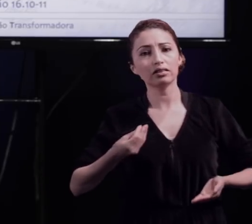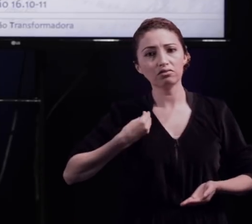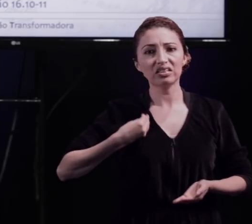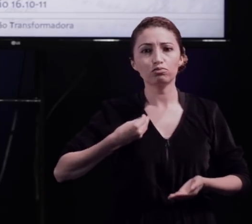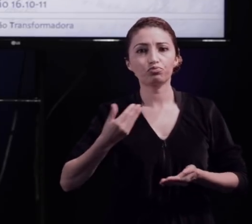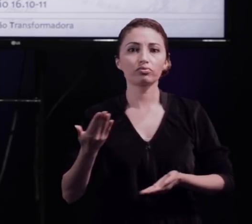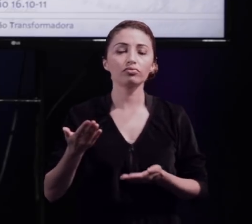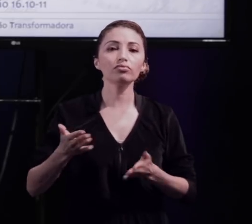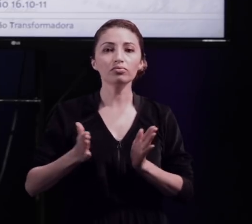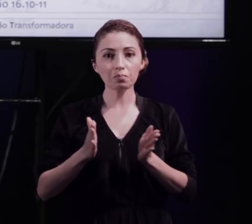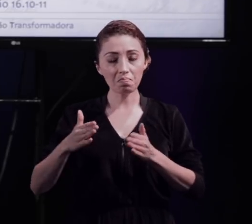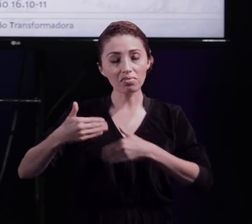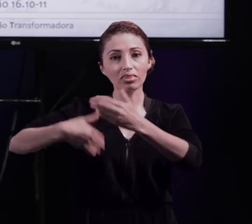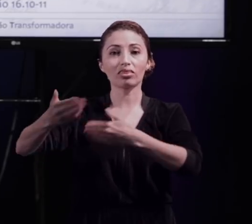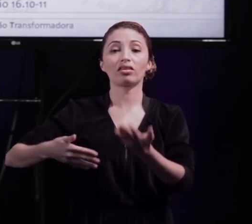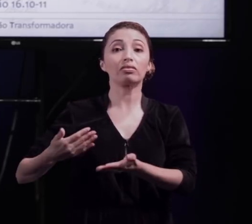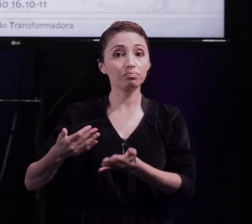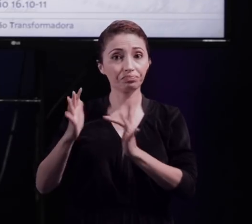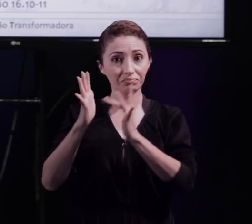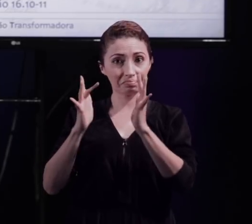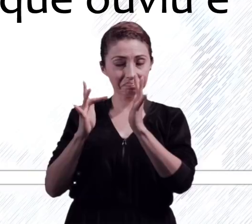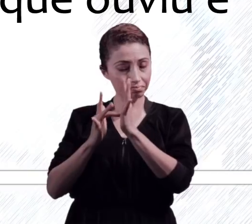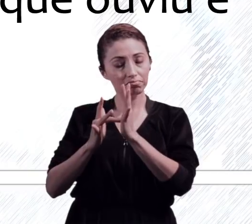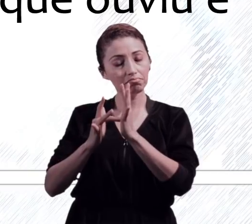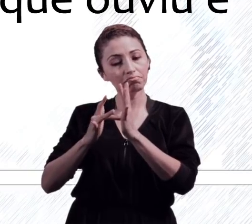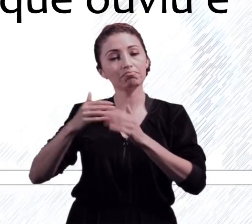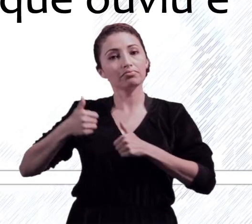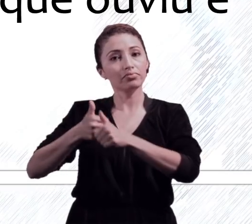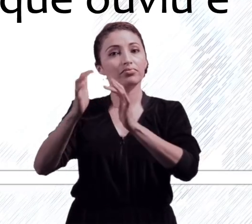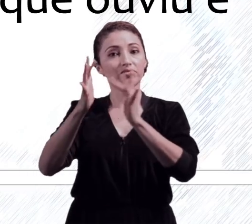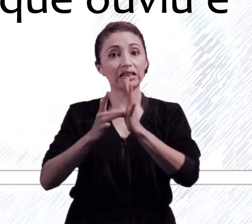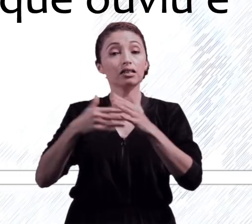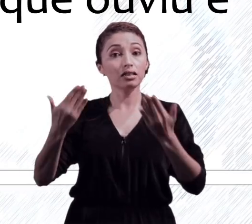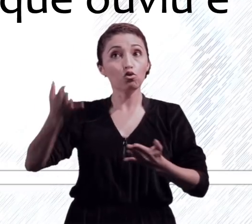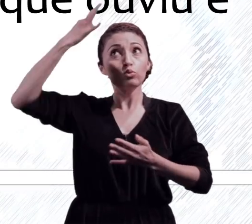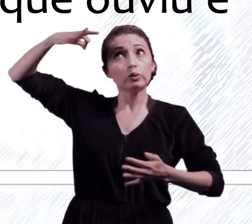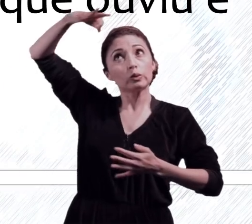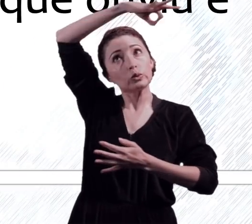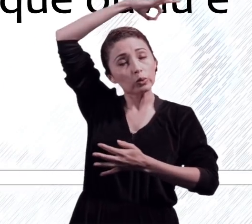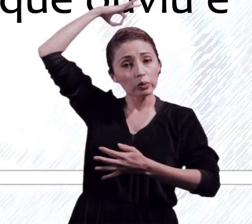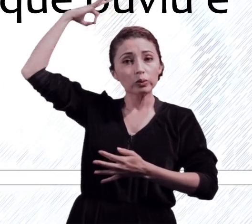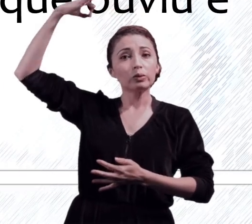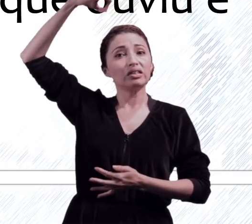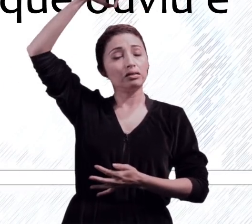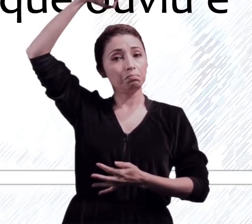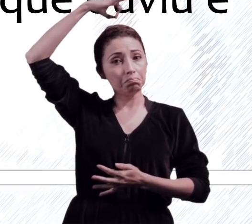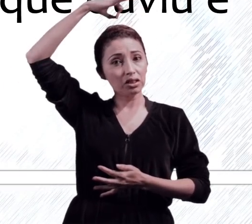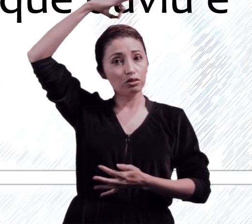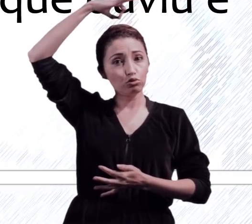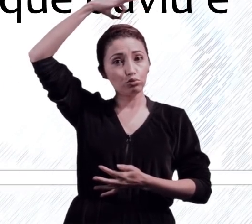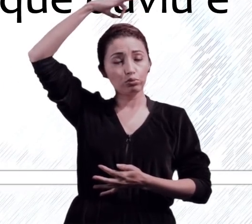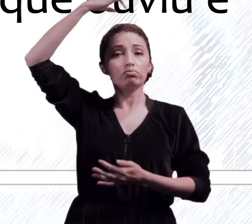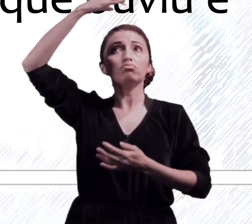Observe ainda a complementação no texto seguinte. Olha o que ele diz. Quando vier o Espírito da verdade, Ele